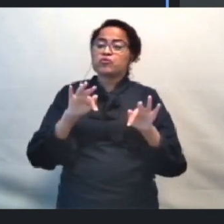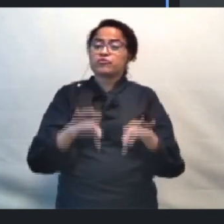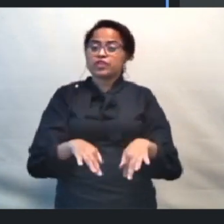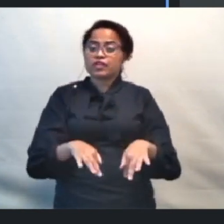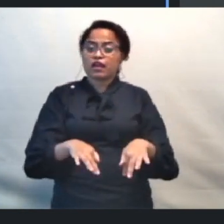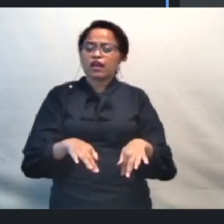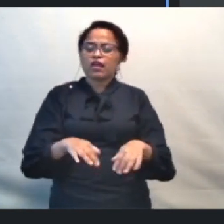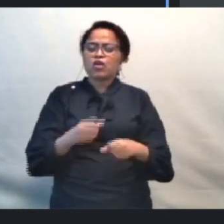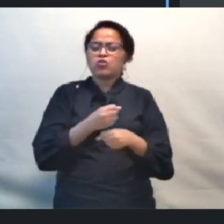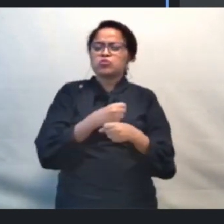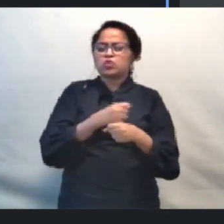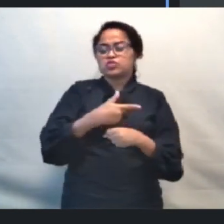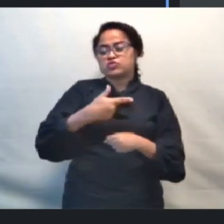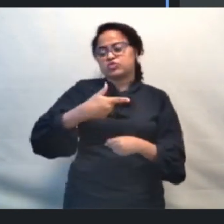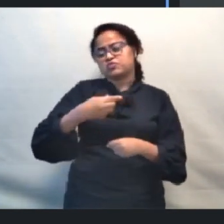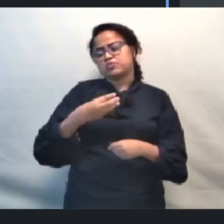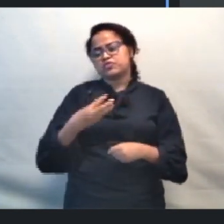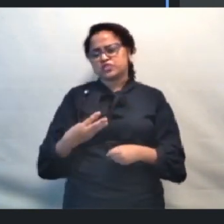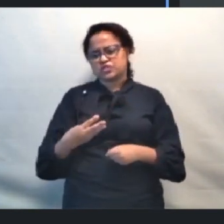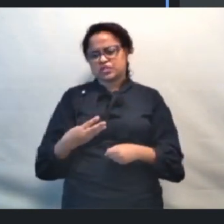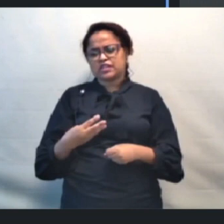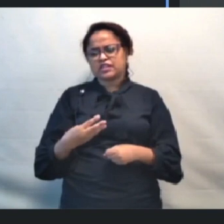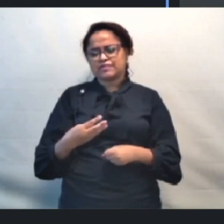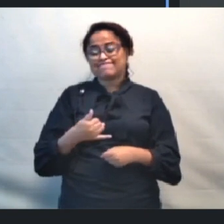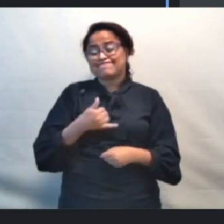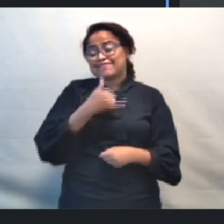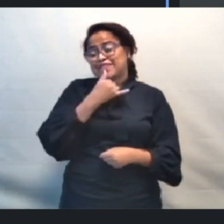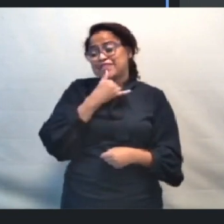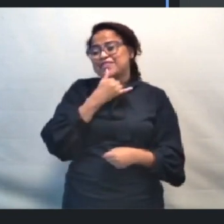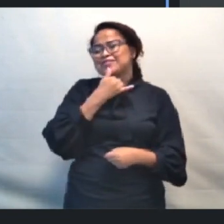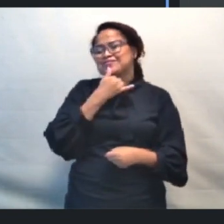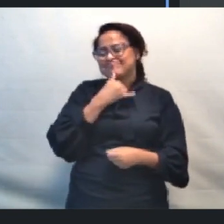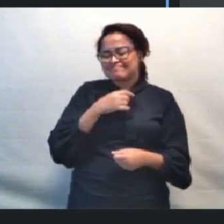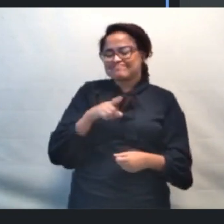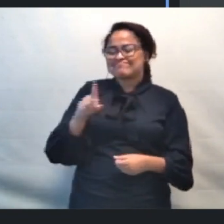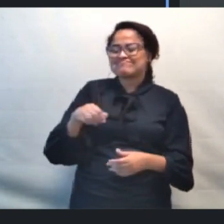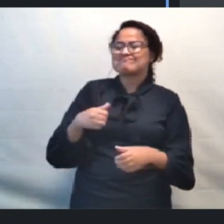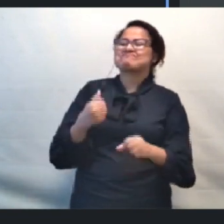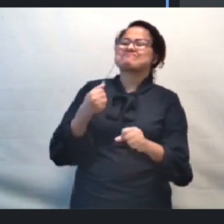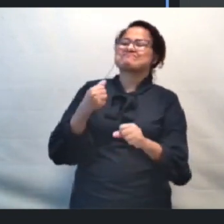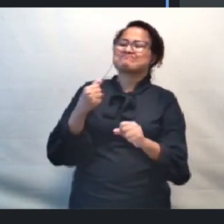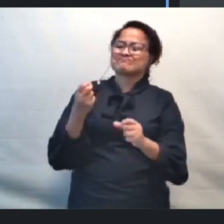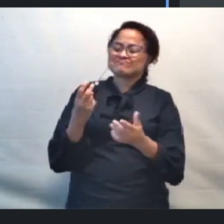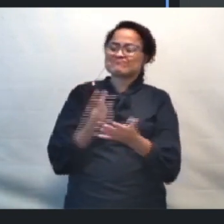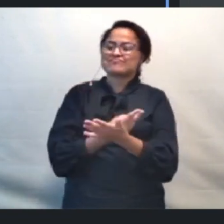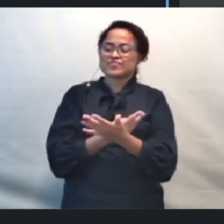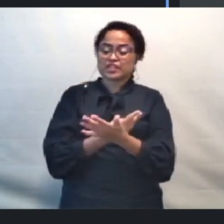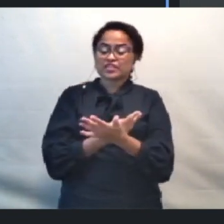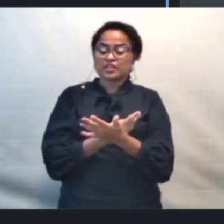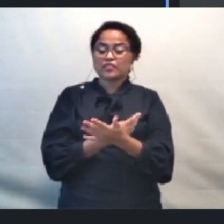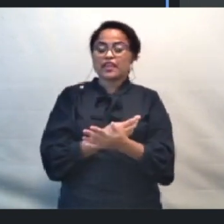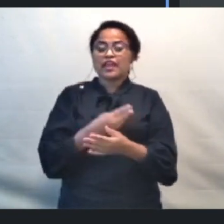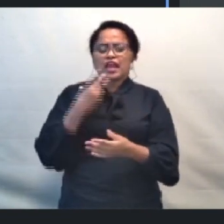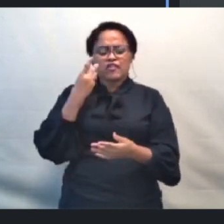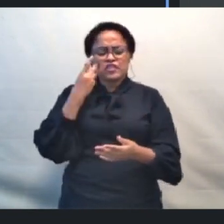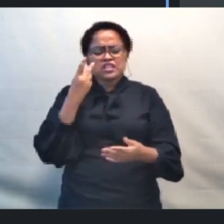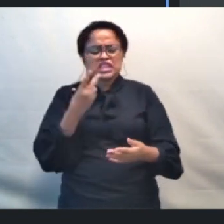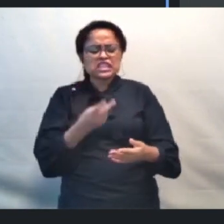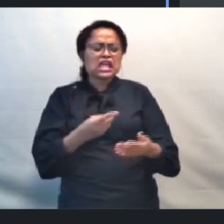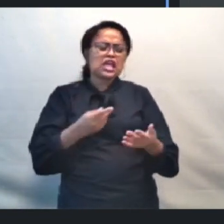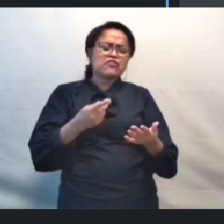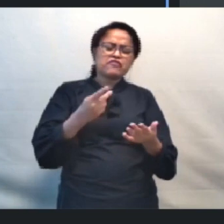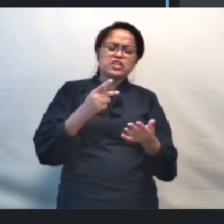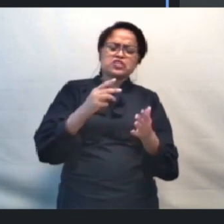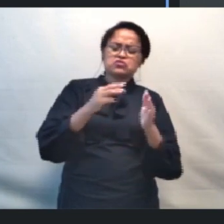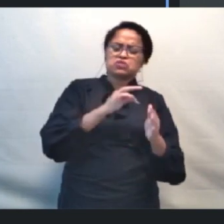ano. Infelizmente, realmente isso aconteceu, porque após a visita técnica, feito o projeto, a gente enviou